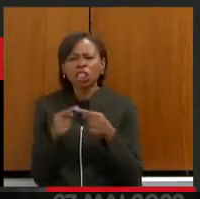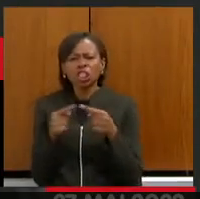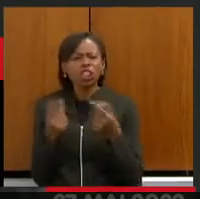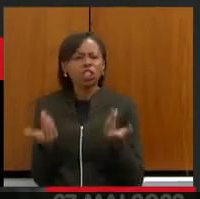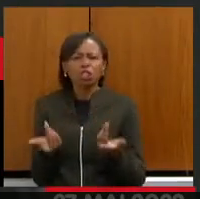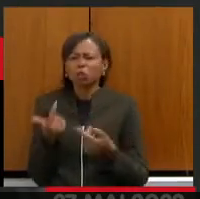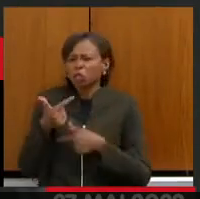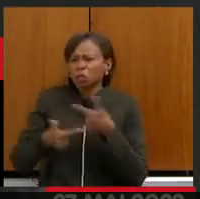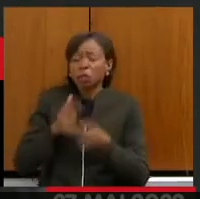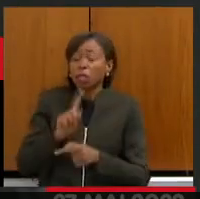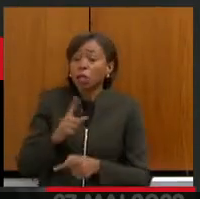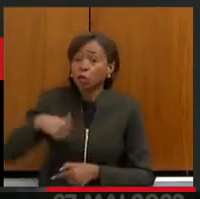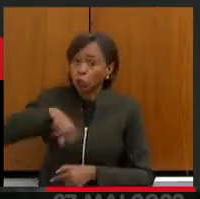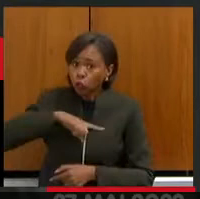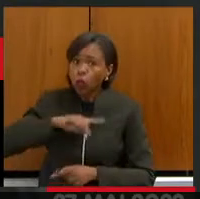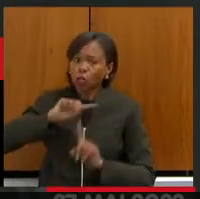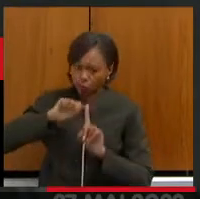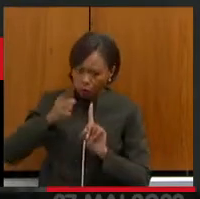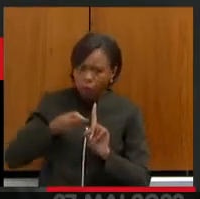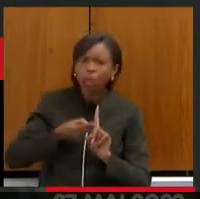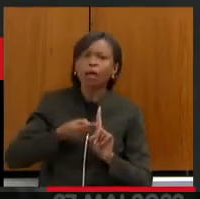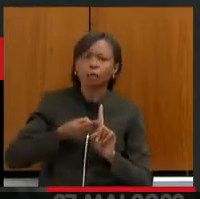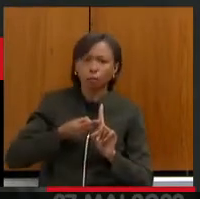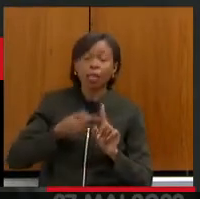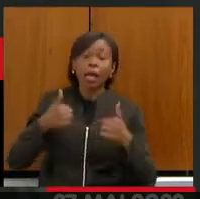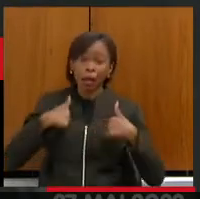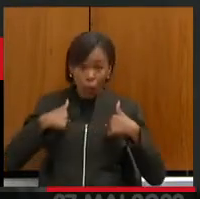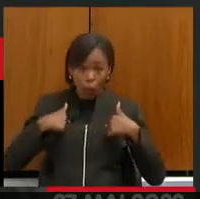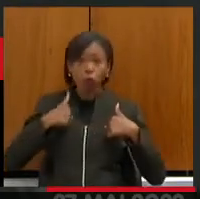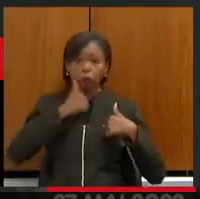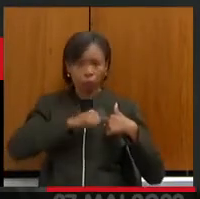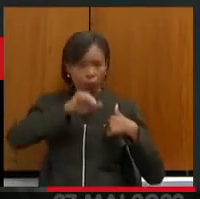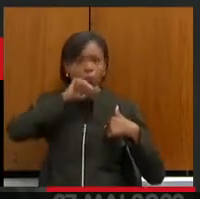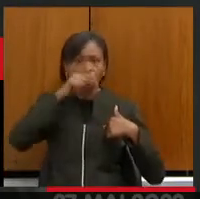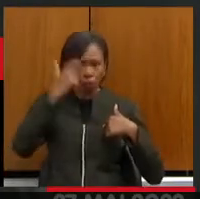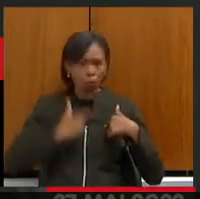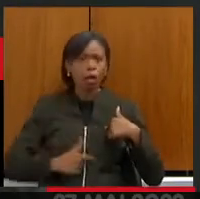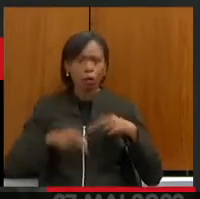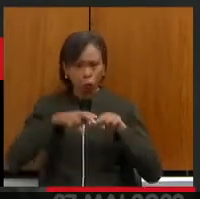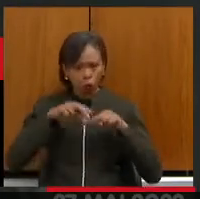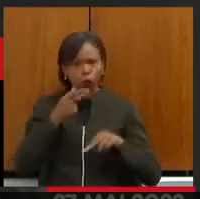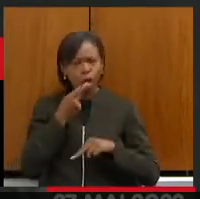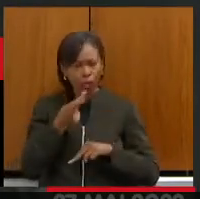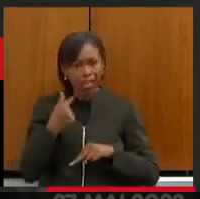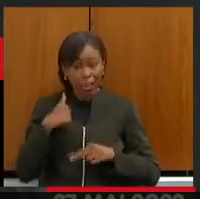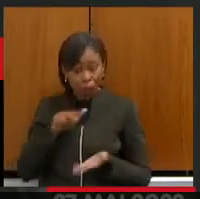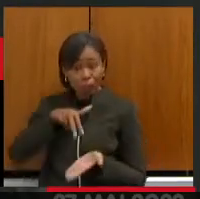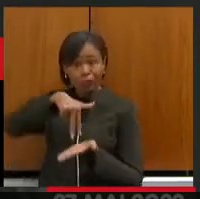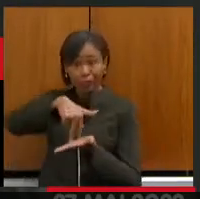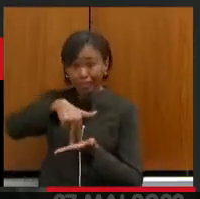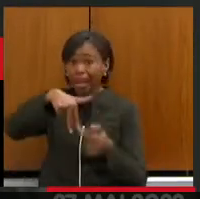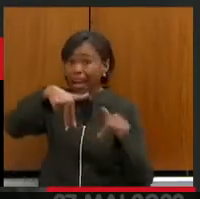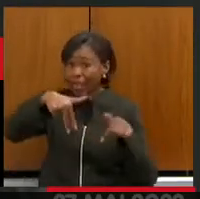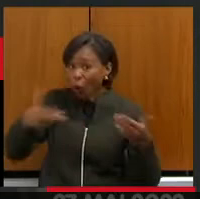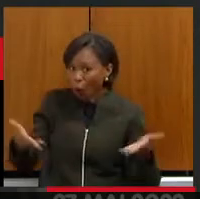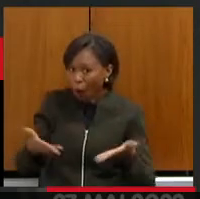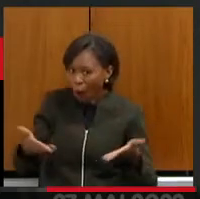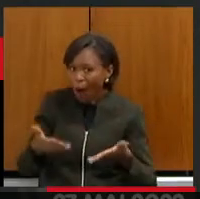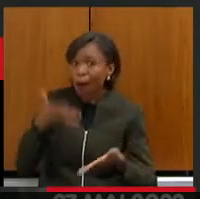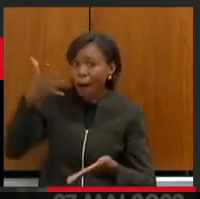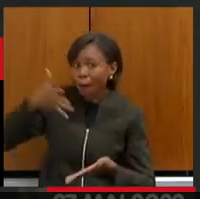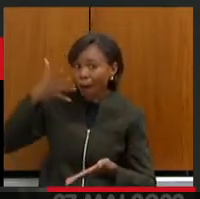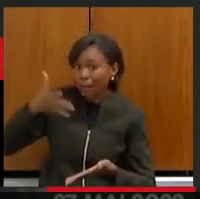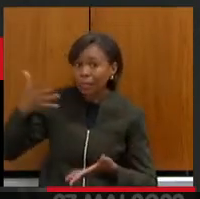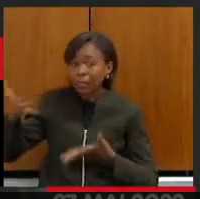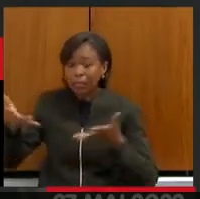exercer de fato a nossa maternidade eu tô falando de maternidade que eu sou mãe e para mim chegar aqui hoje para fazer esse discurso aqui para vocês eu tive que fazer